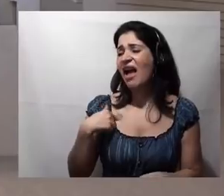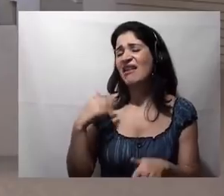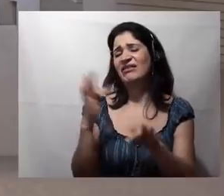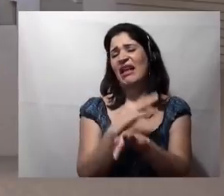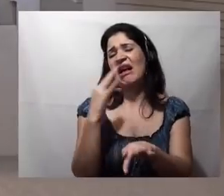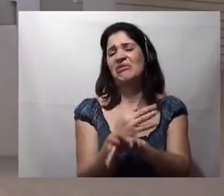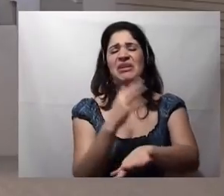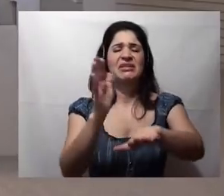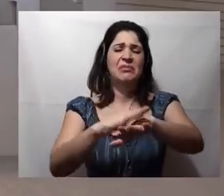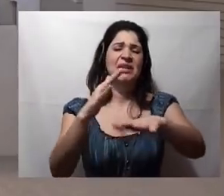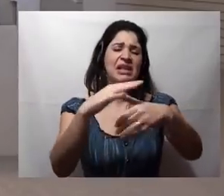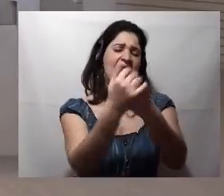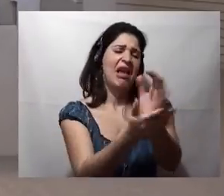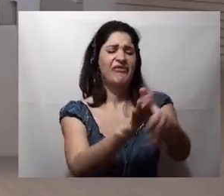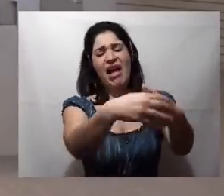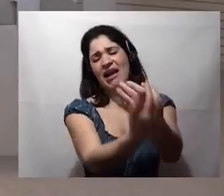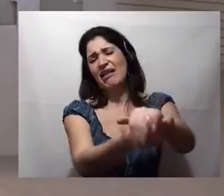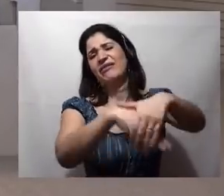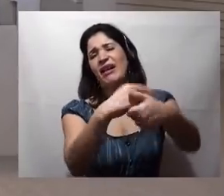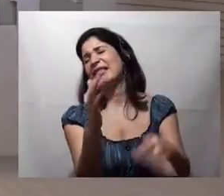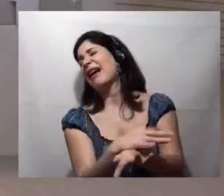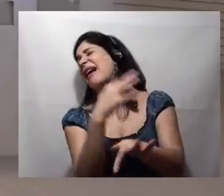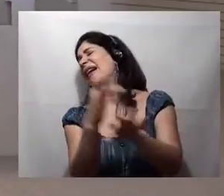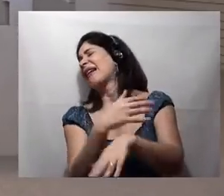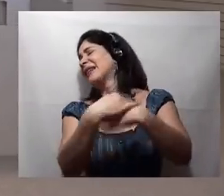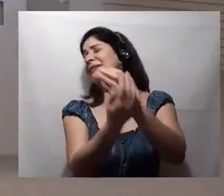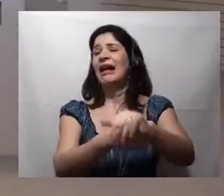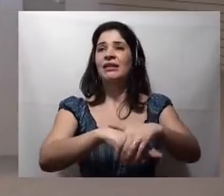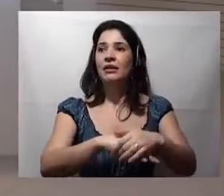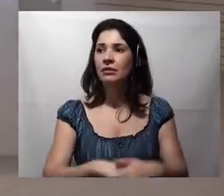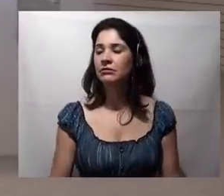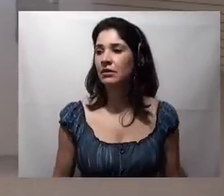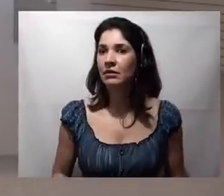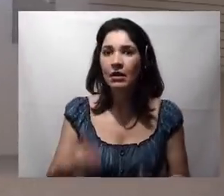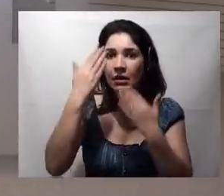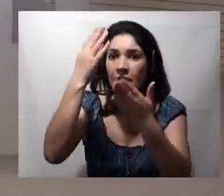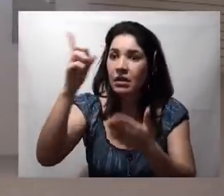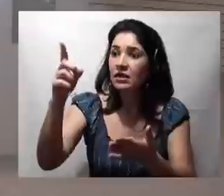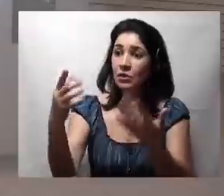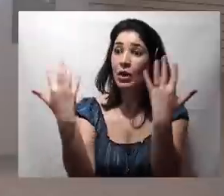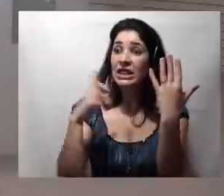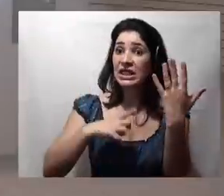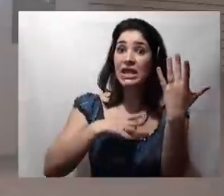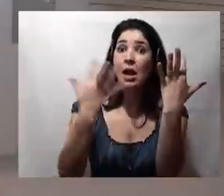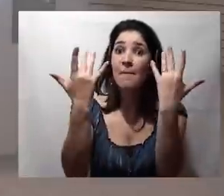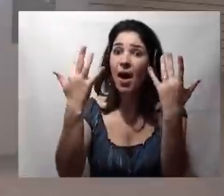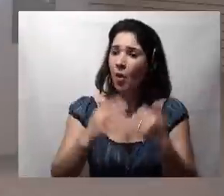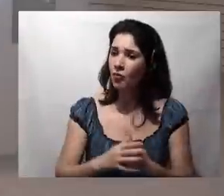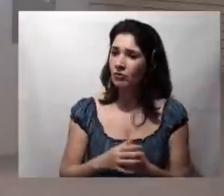ah ah não aguento mais passar álcool tem álcool para passar zé